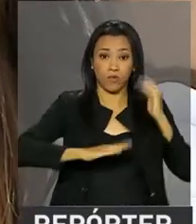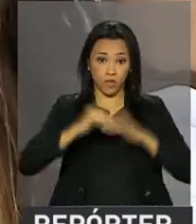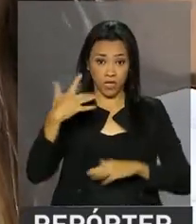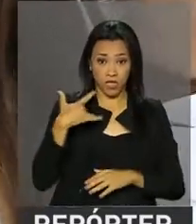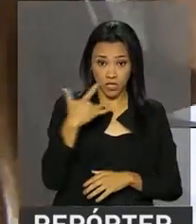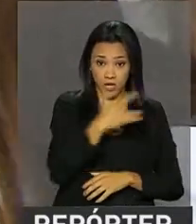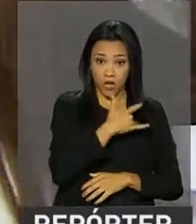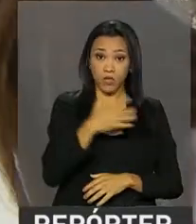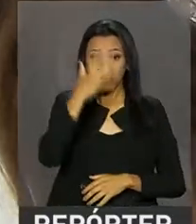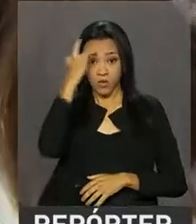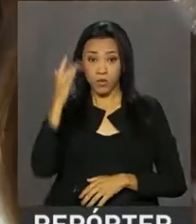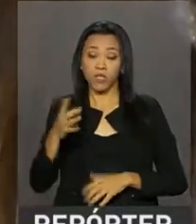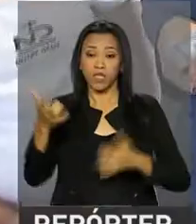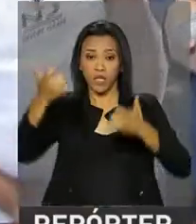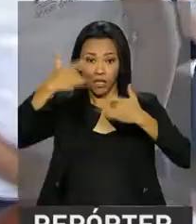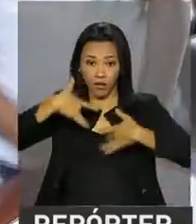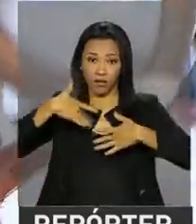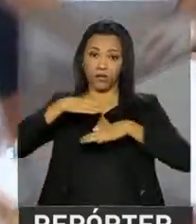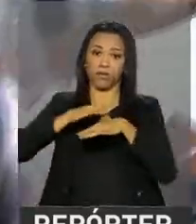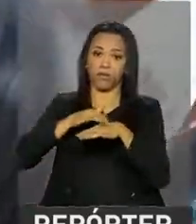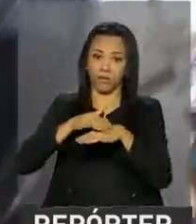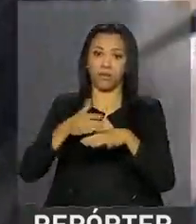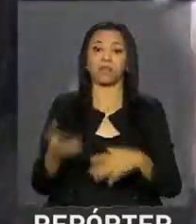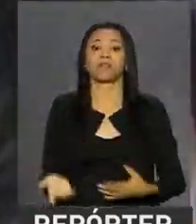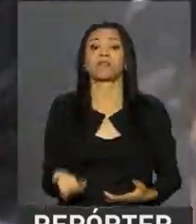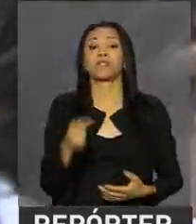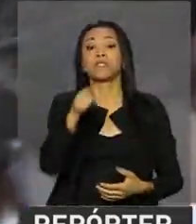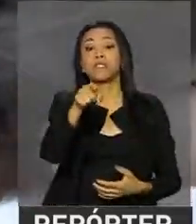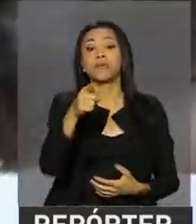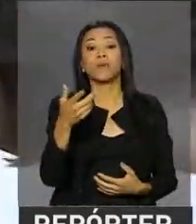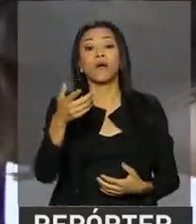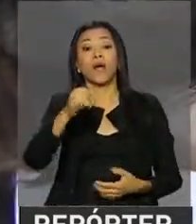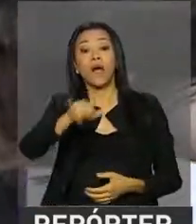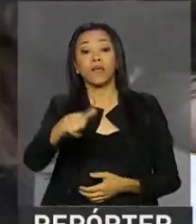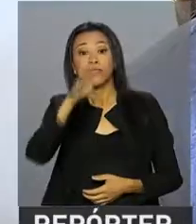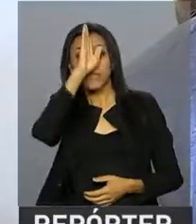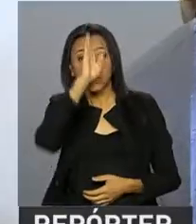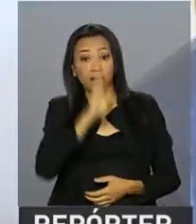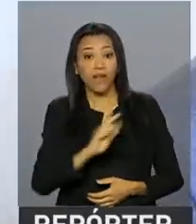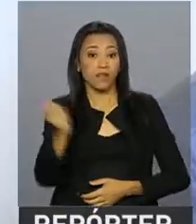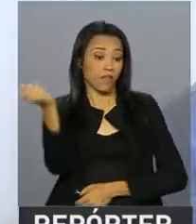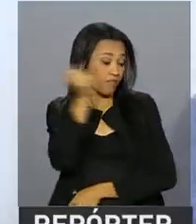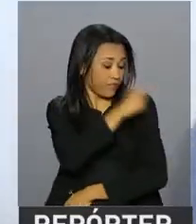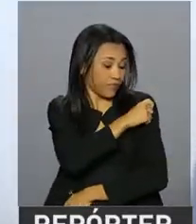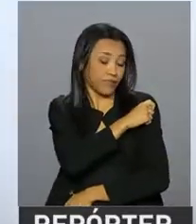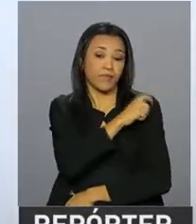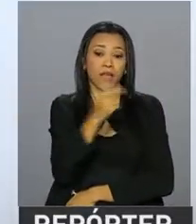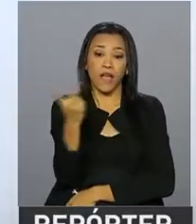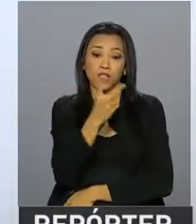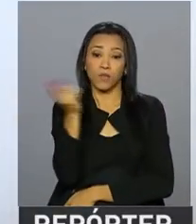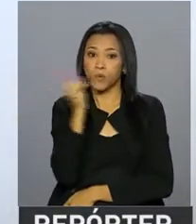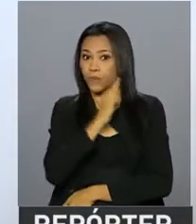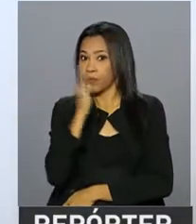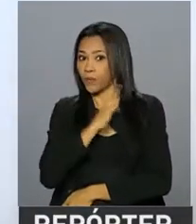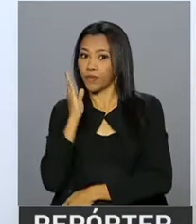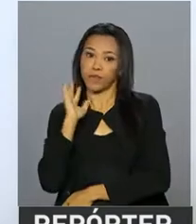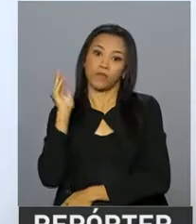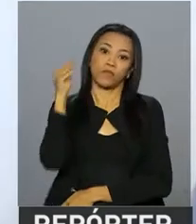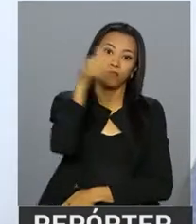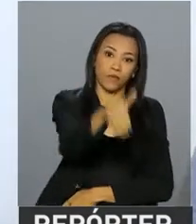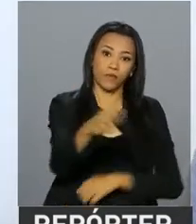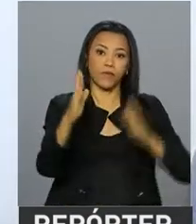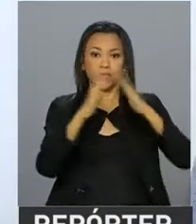pessoas com doenças crônicas a novidade de poder se vacinar de graça fez com que as duas fossem correndo para o posto de